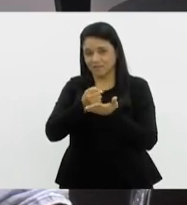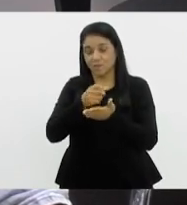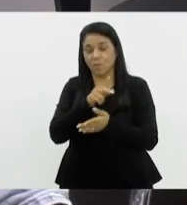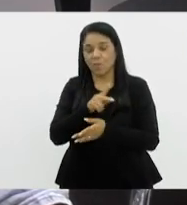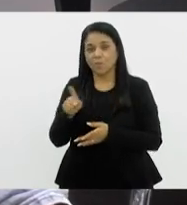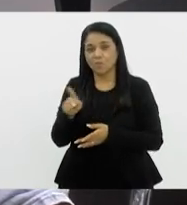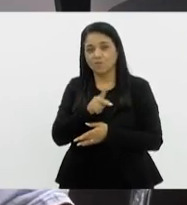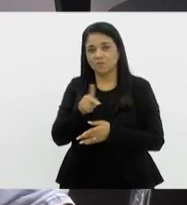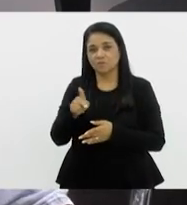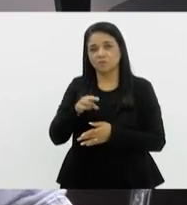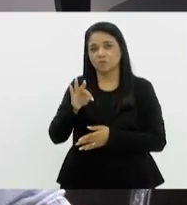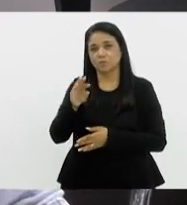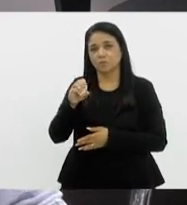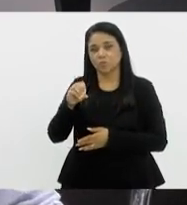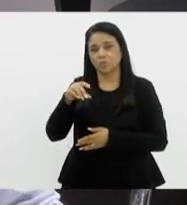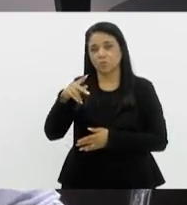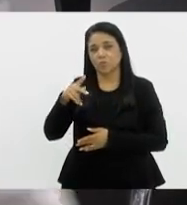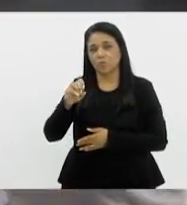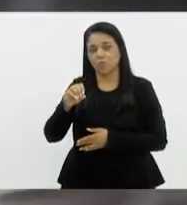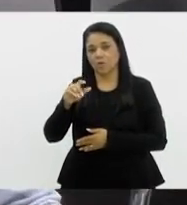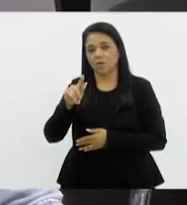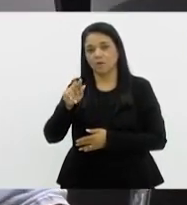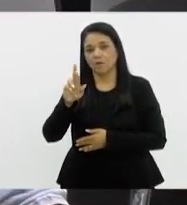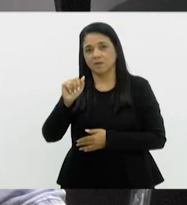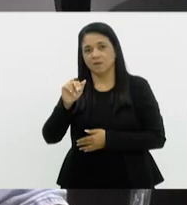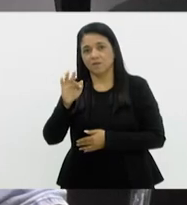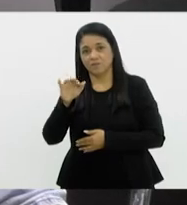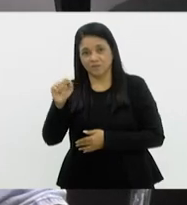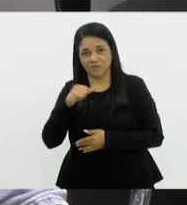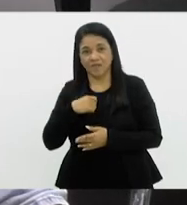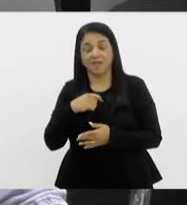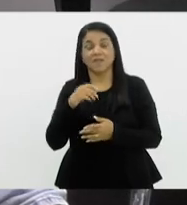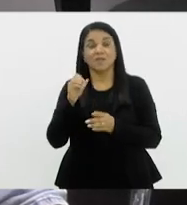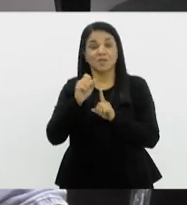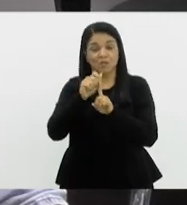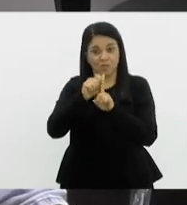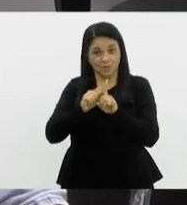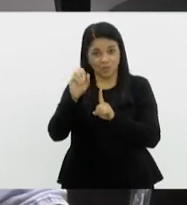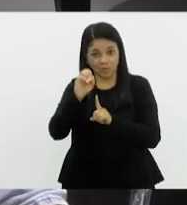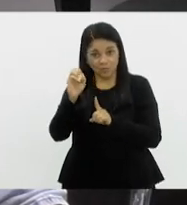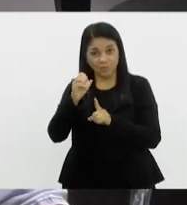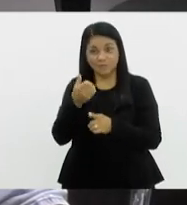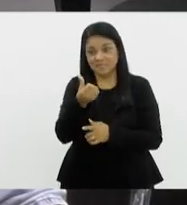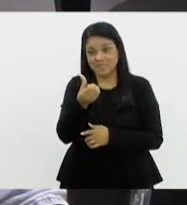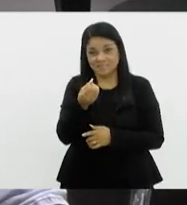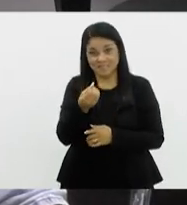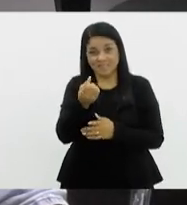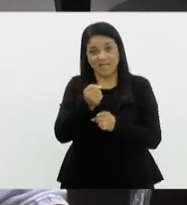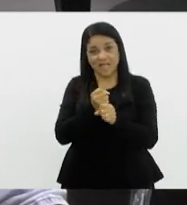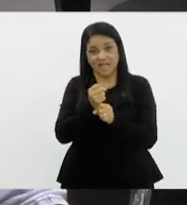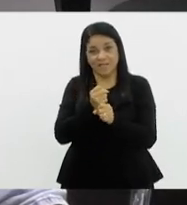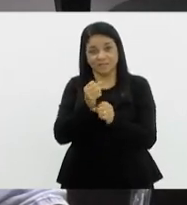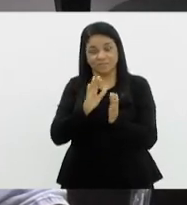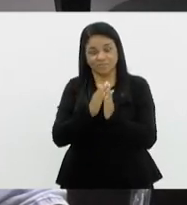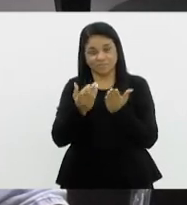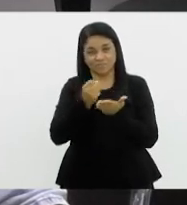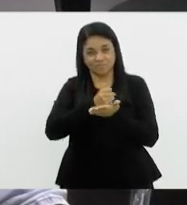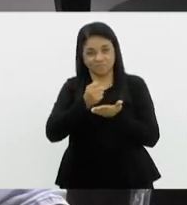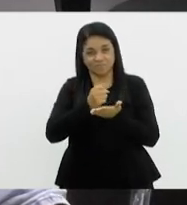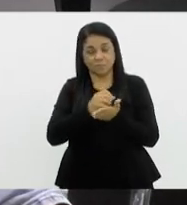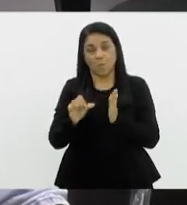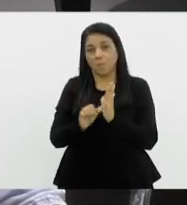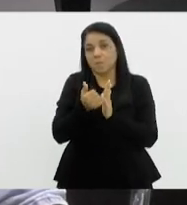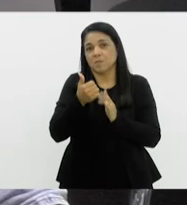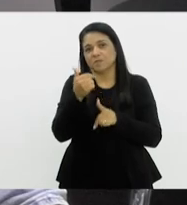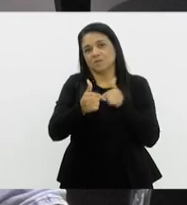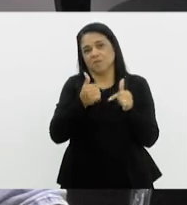professor de topografia. Bacana. Em outubro eu vou publicar outra com 60 anos de carteira assinada com o meu primeiro emprego.